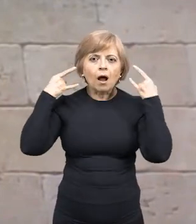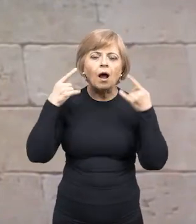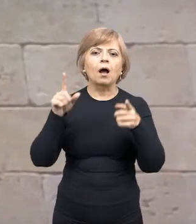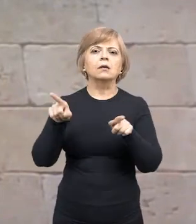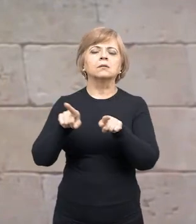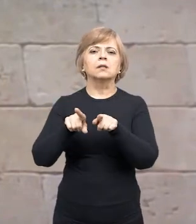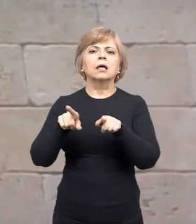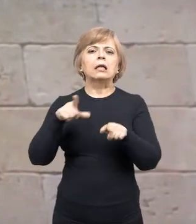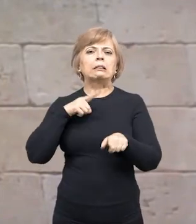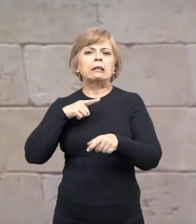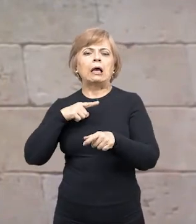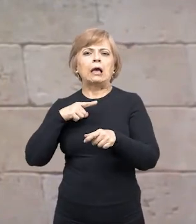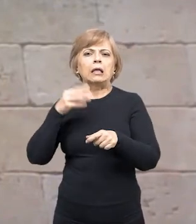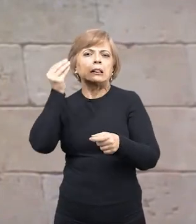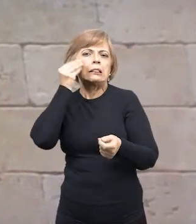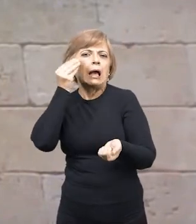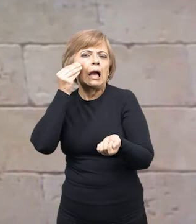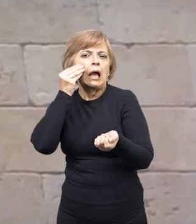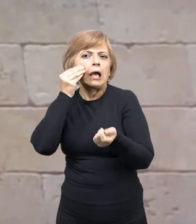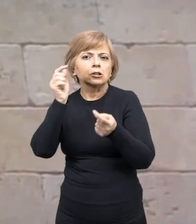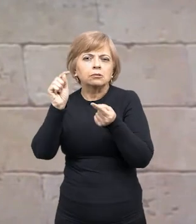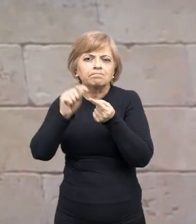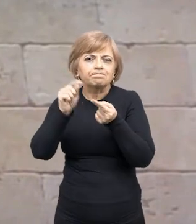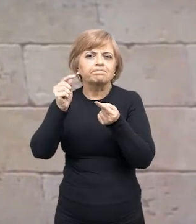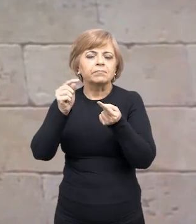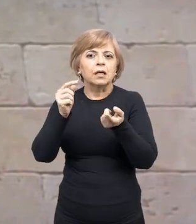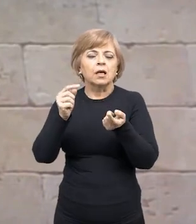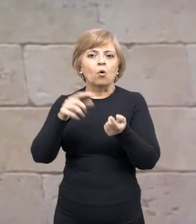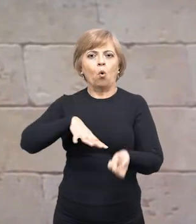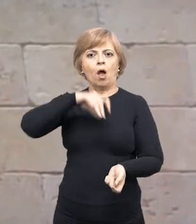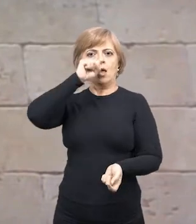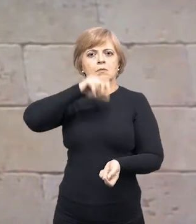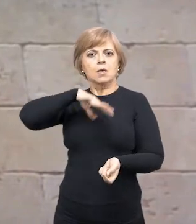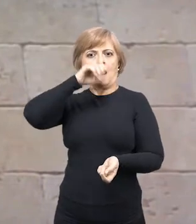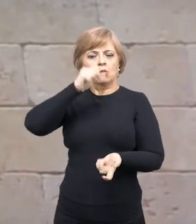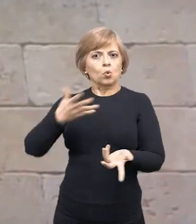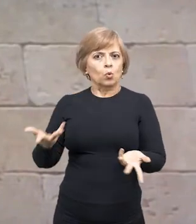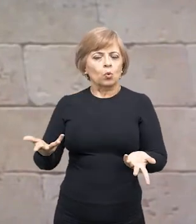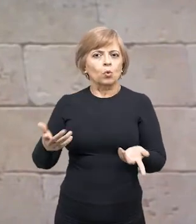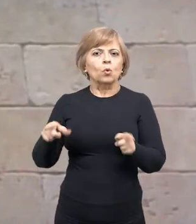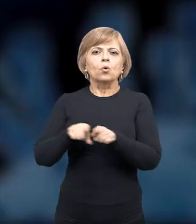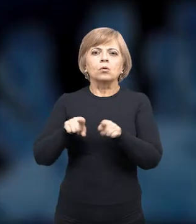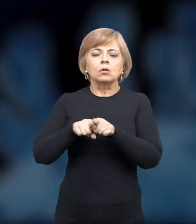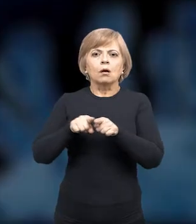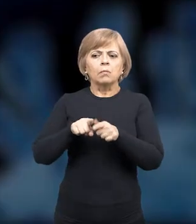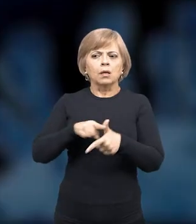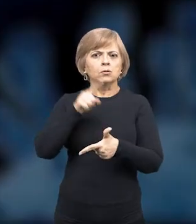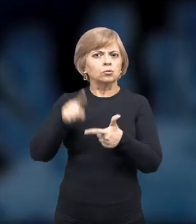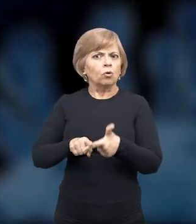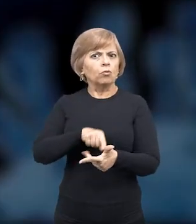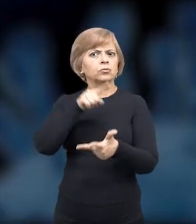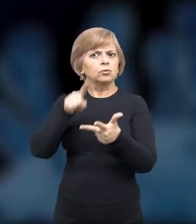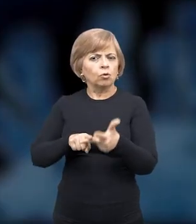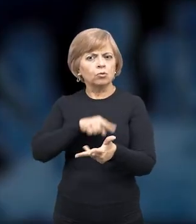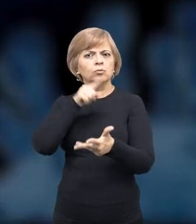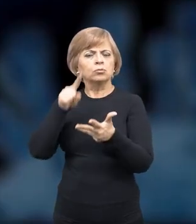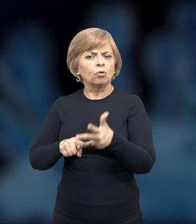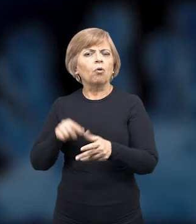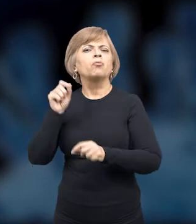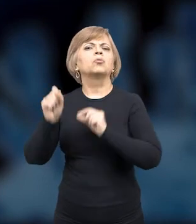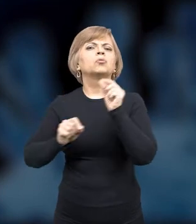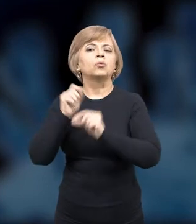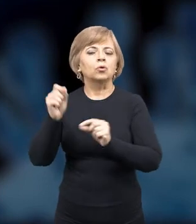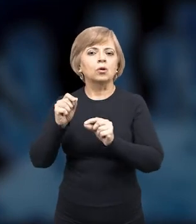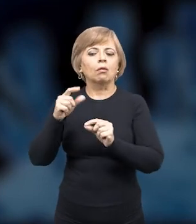caso dos testes, o caso dos respiradores, e nós verificamos que as irregularidades elas se repetiam, né? Havia normalmente